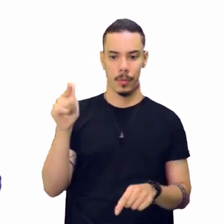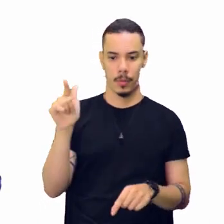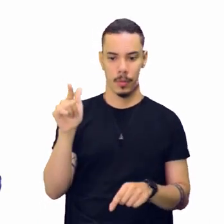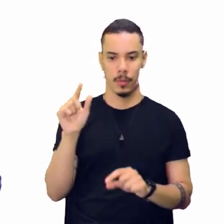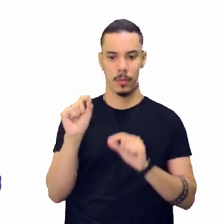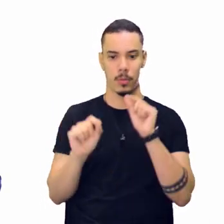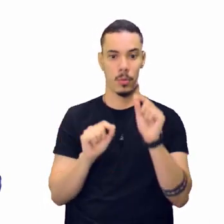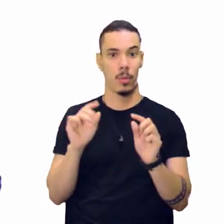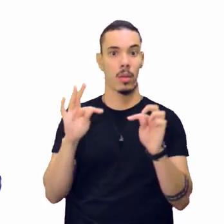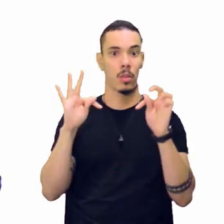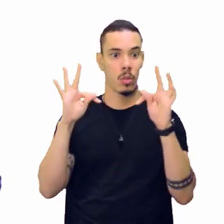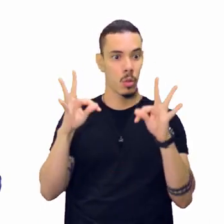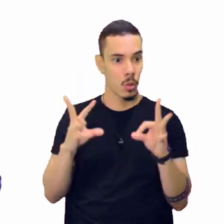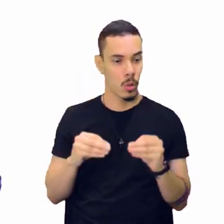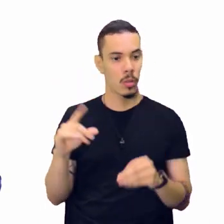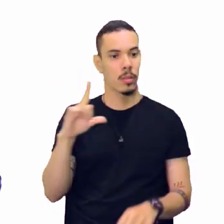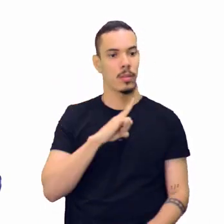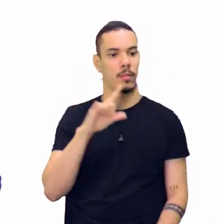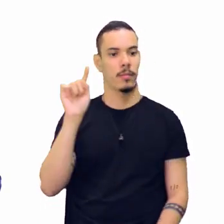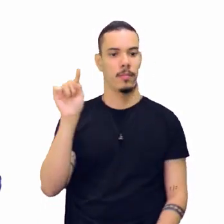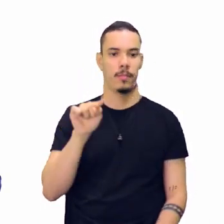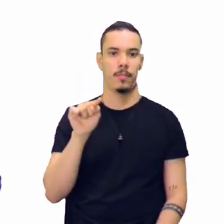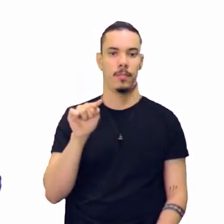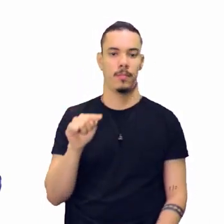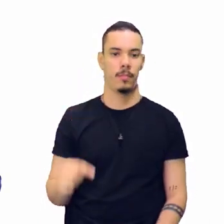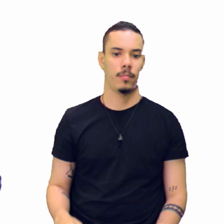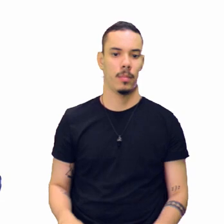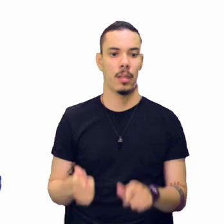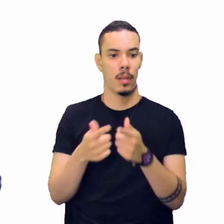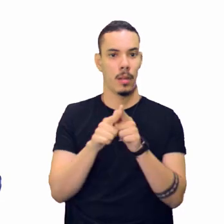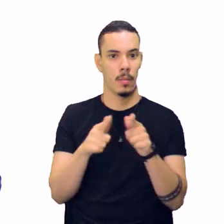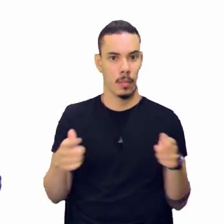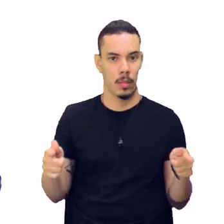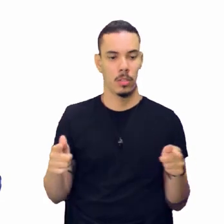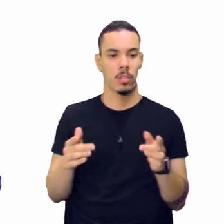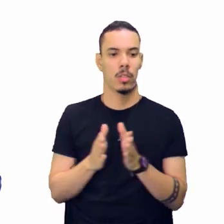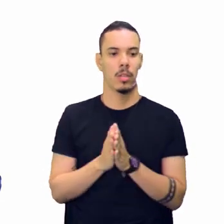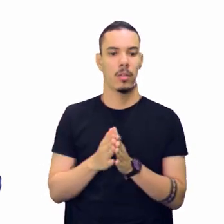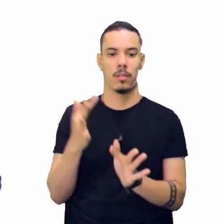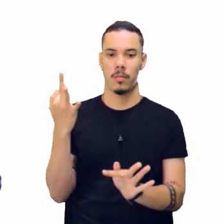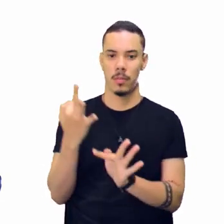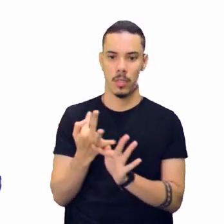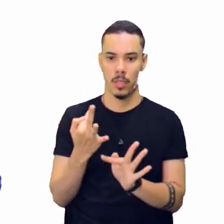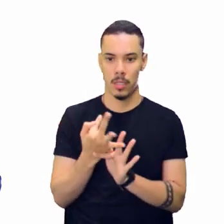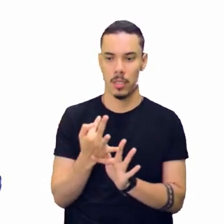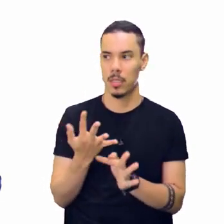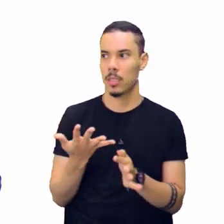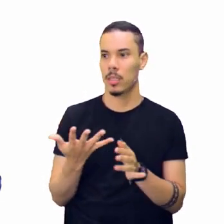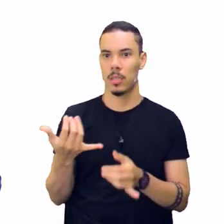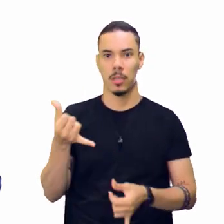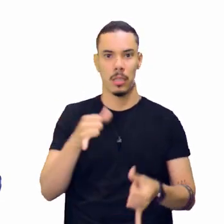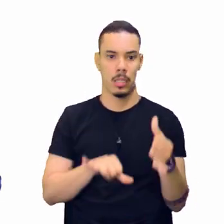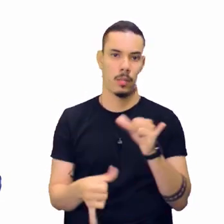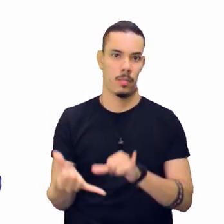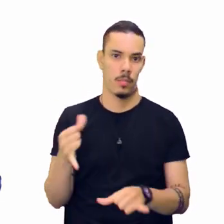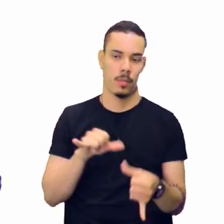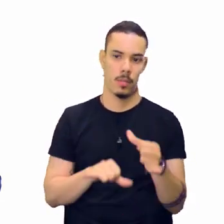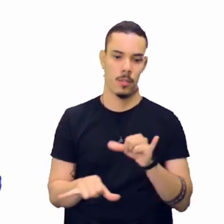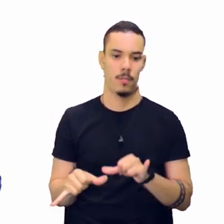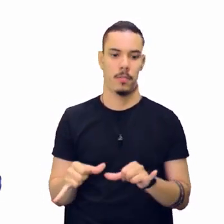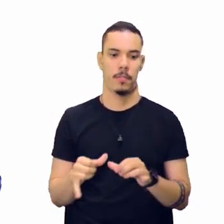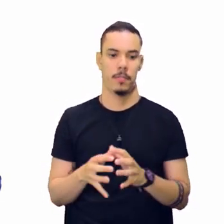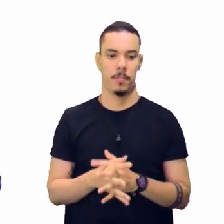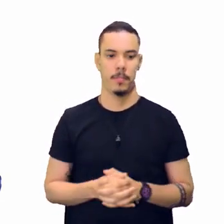proparoxítonas, todas são acentuadas. Gramática, física, química,